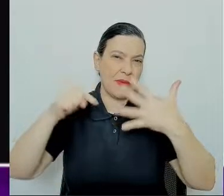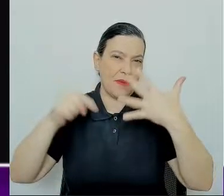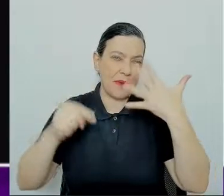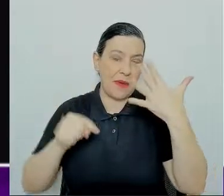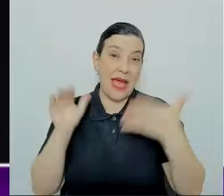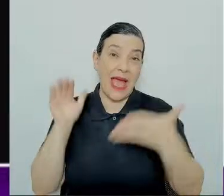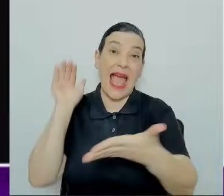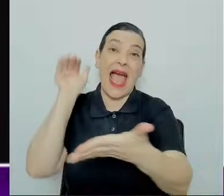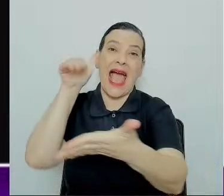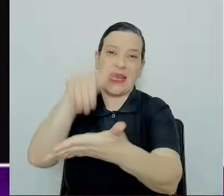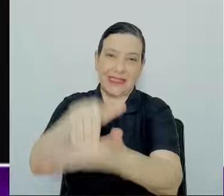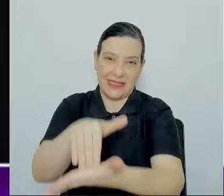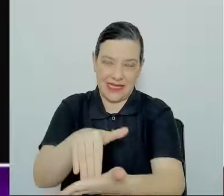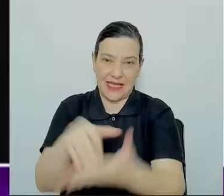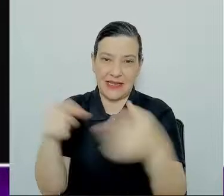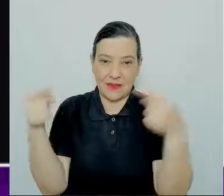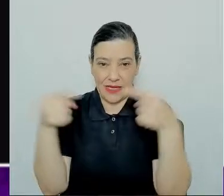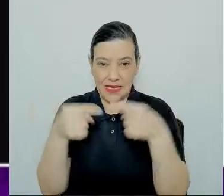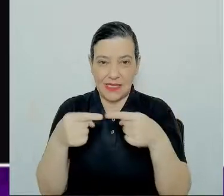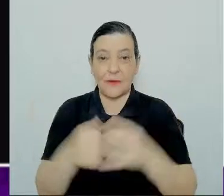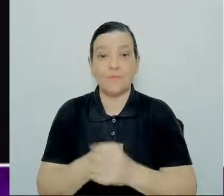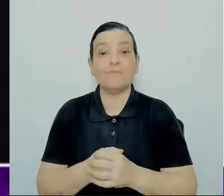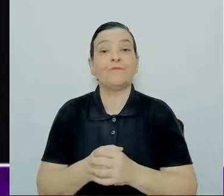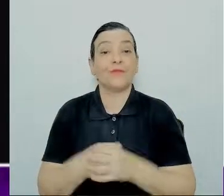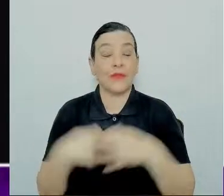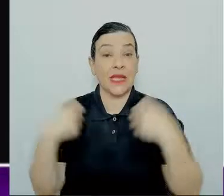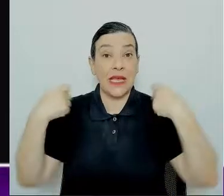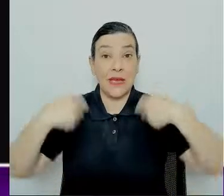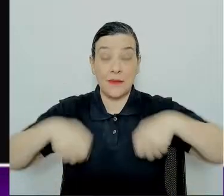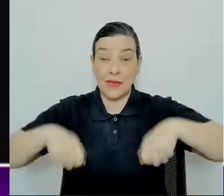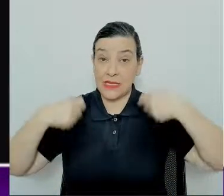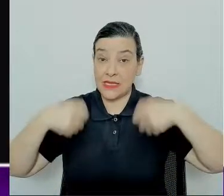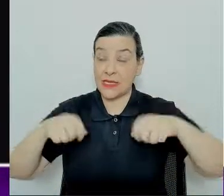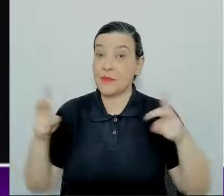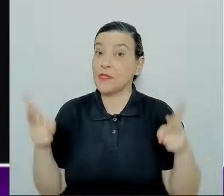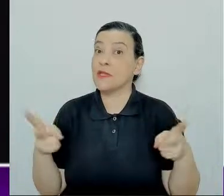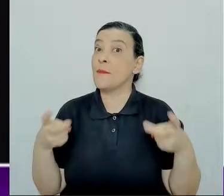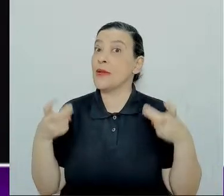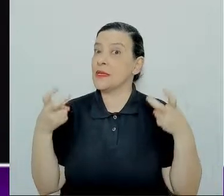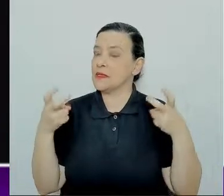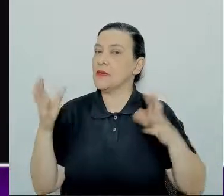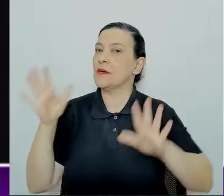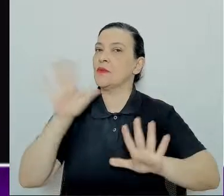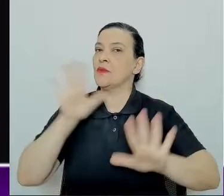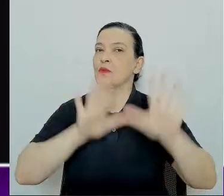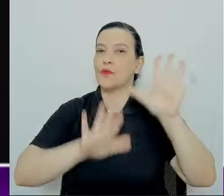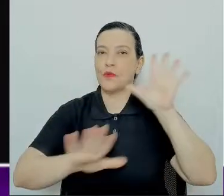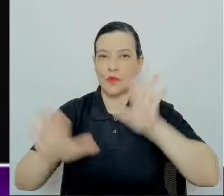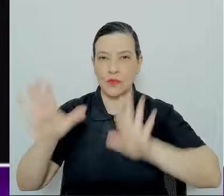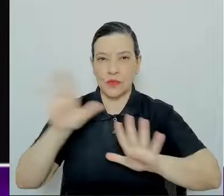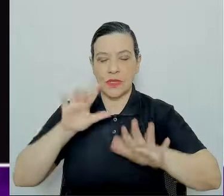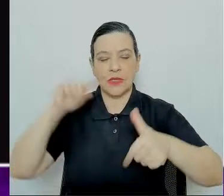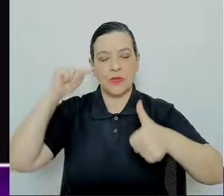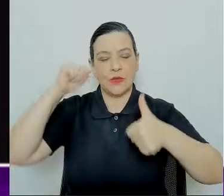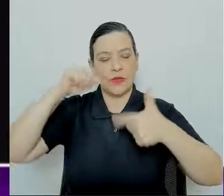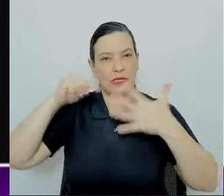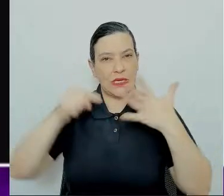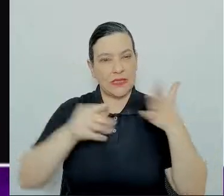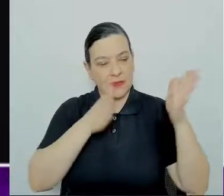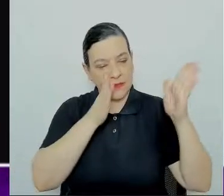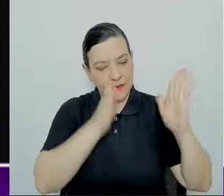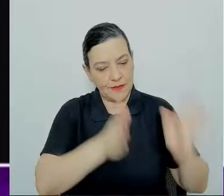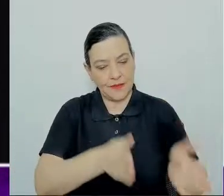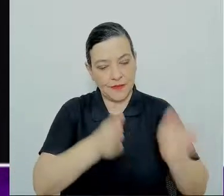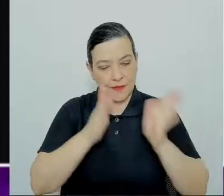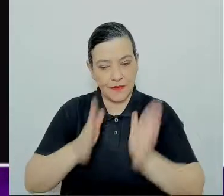na nossa aplicação. E por isso que nós devemos olhar com muito cuidado para cada uma dessas etapas e